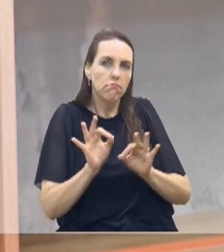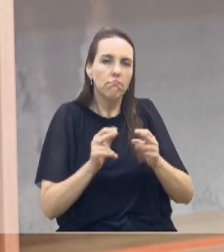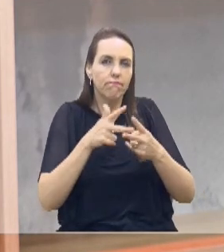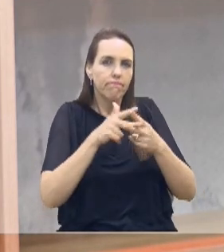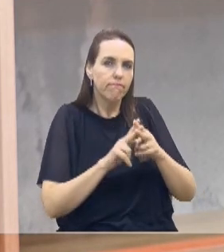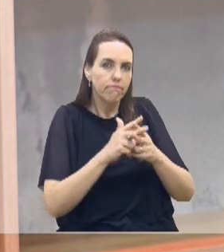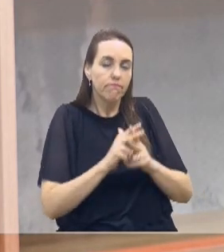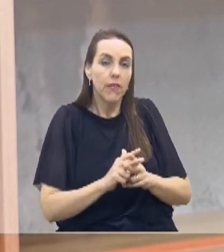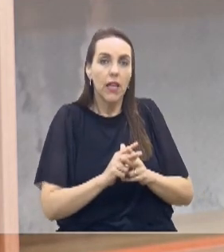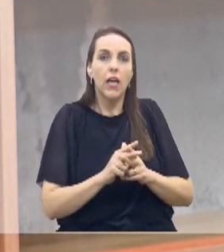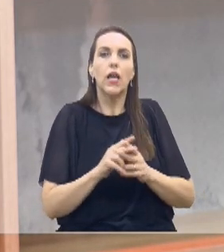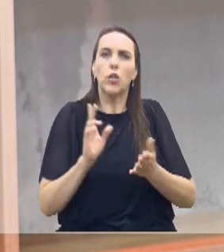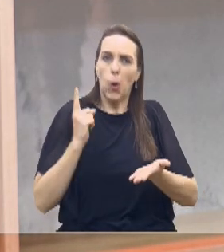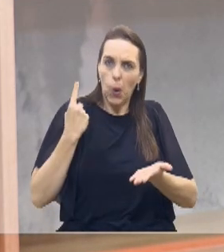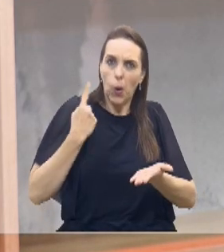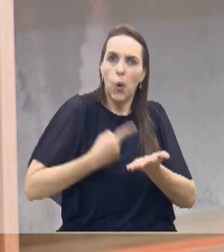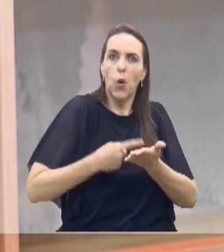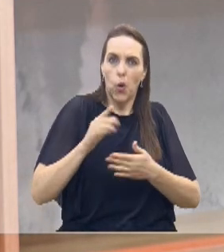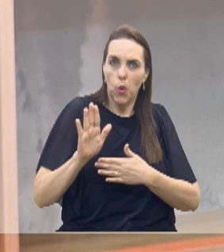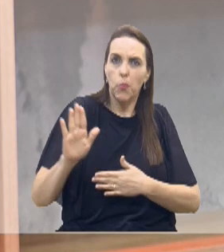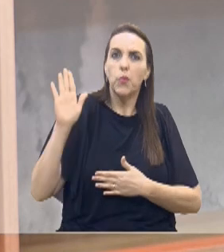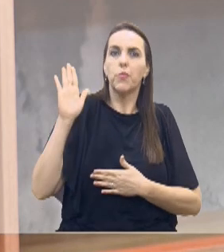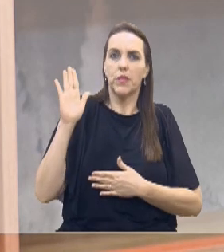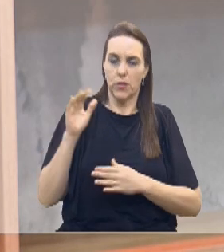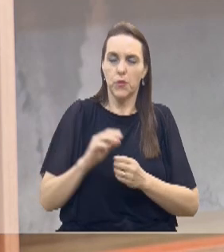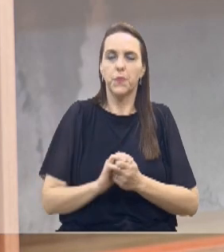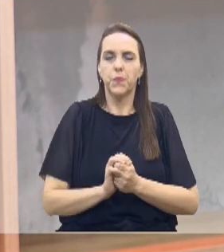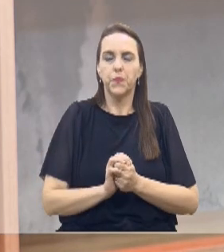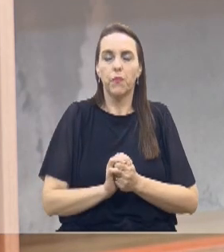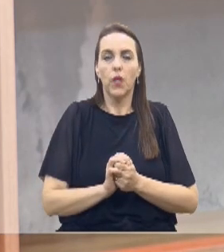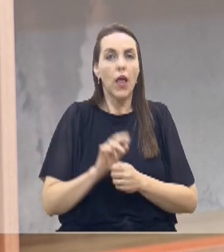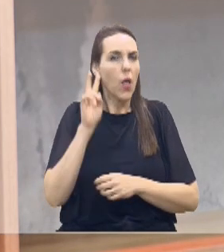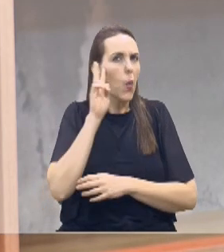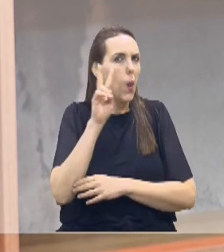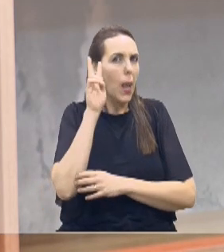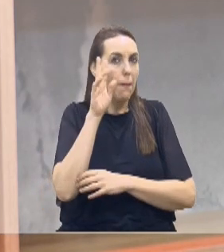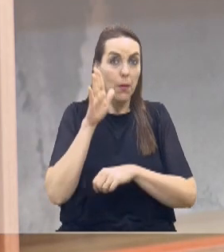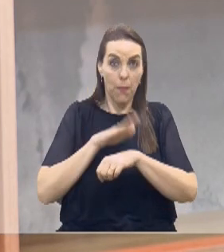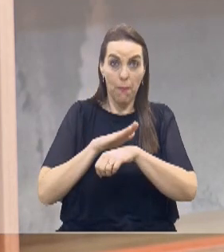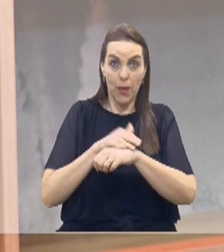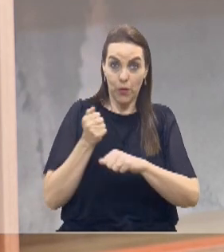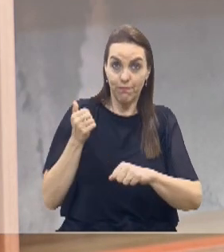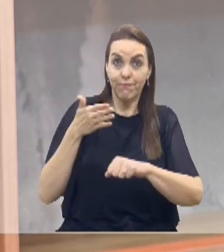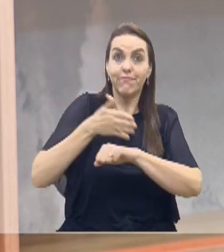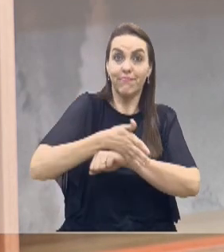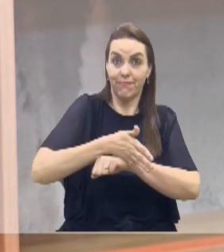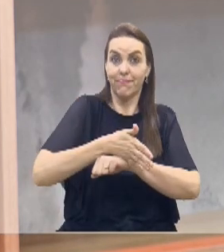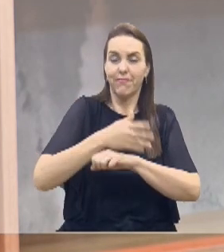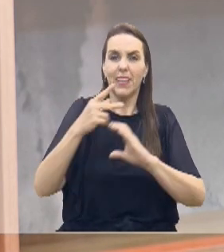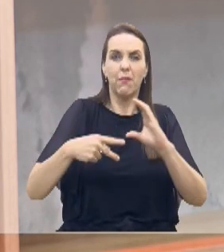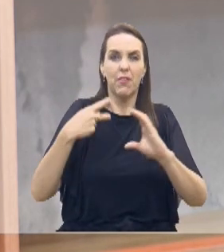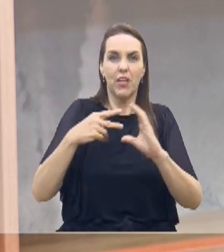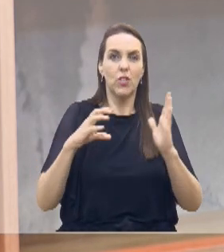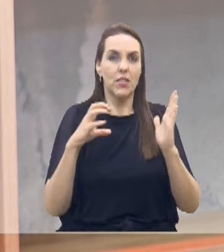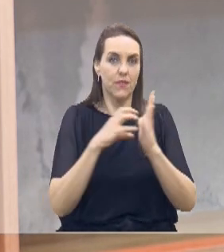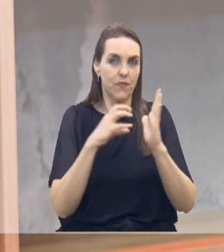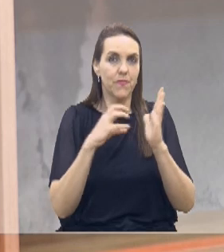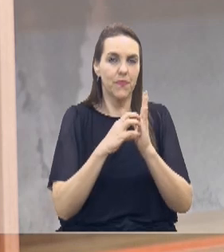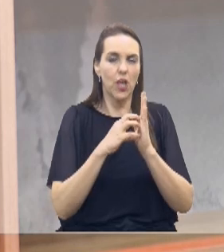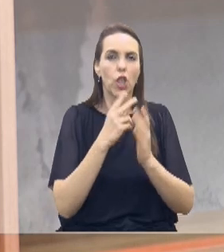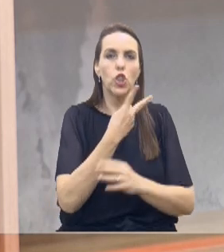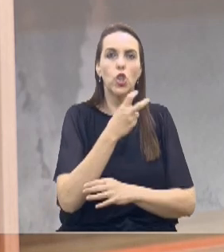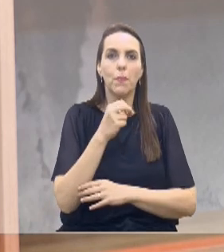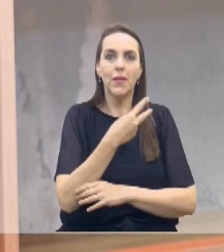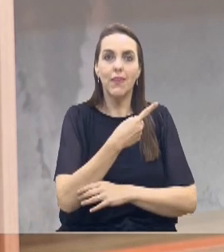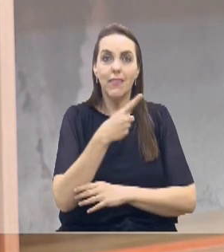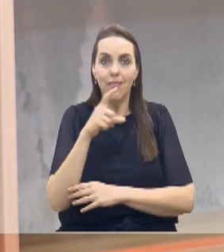de comprometimento nesse sentido. Eu lembro que quando eu entrei na Câmara como servidor, lá em 2010, a Câmara